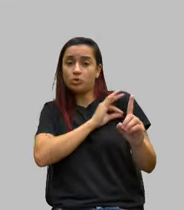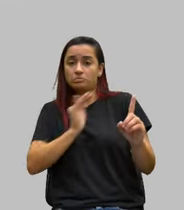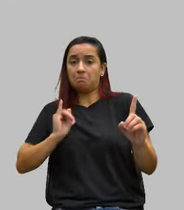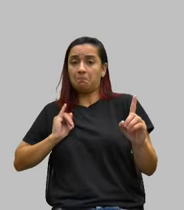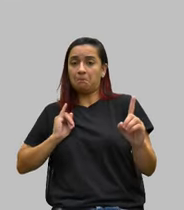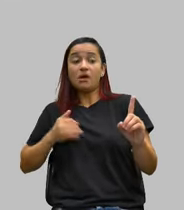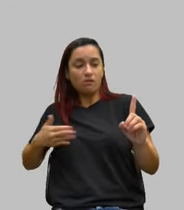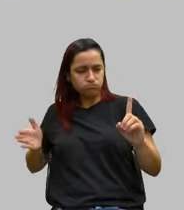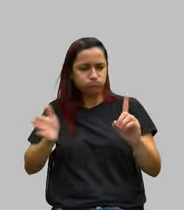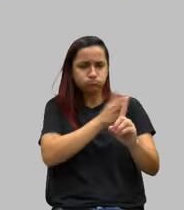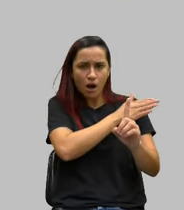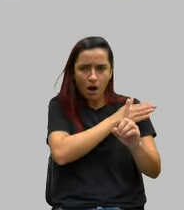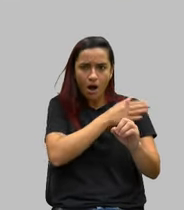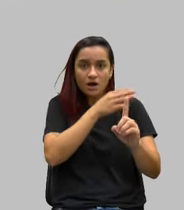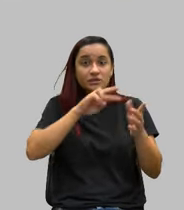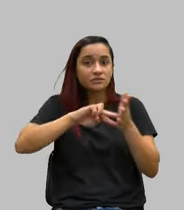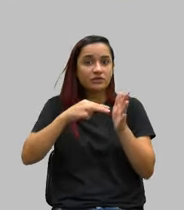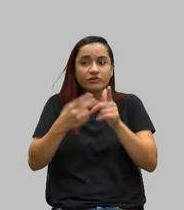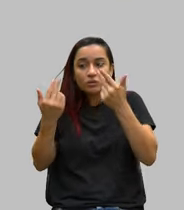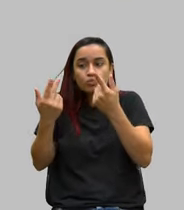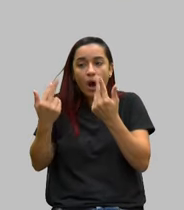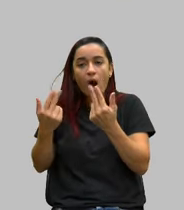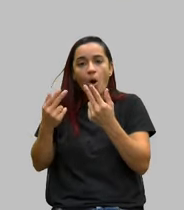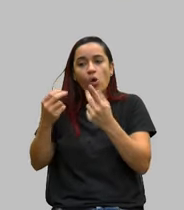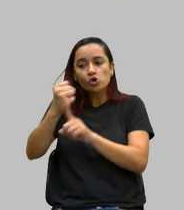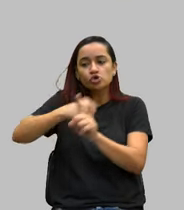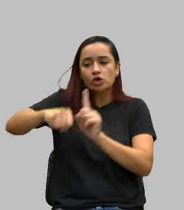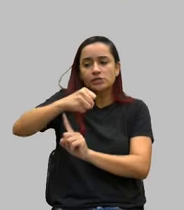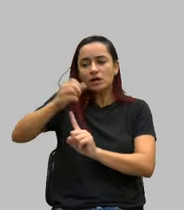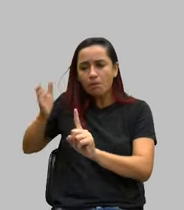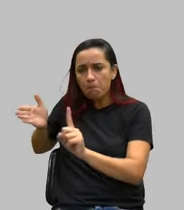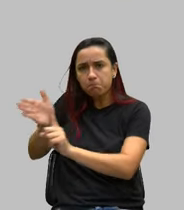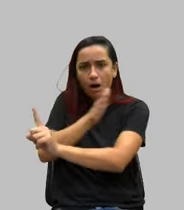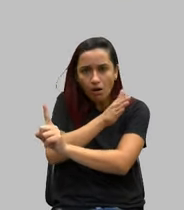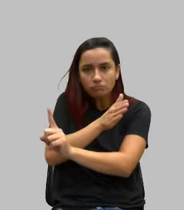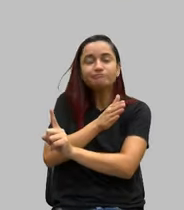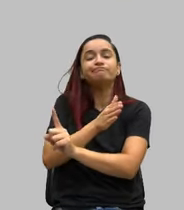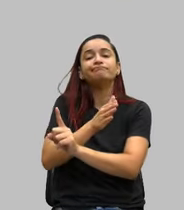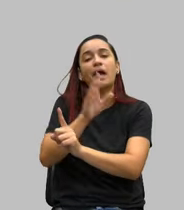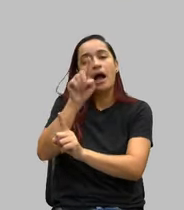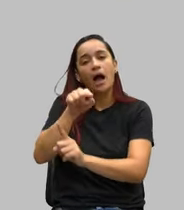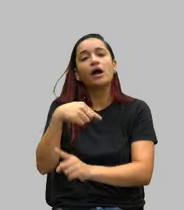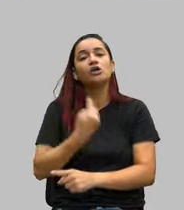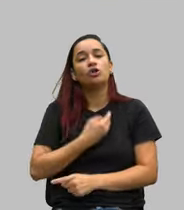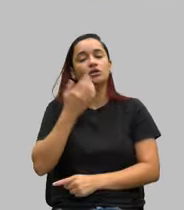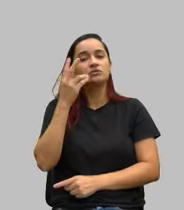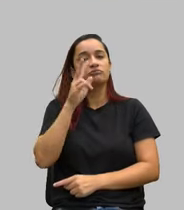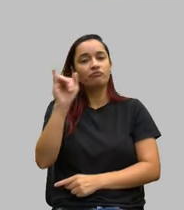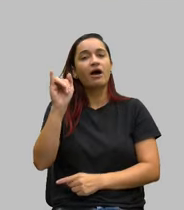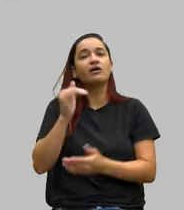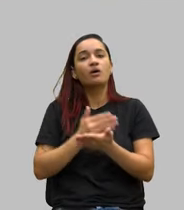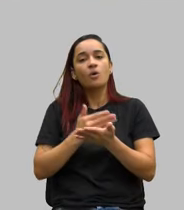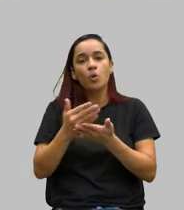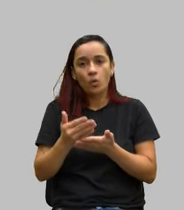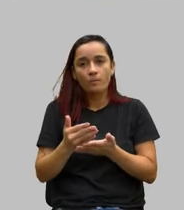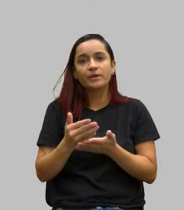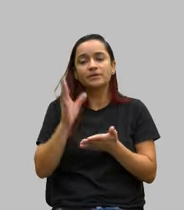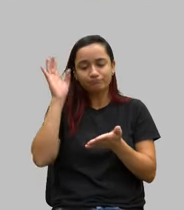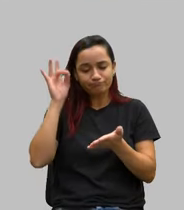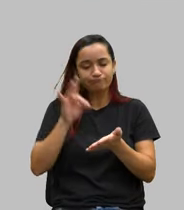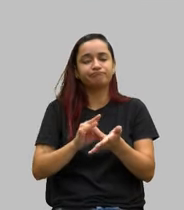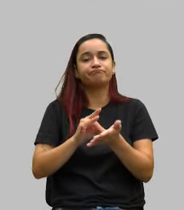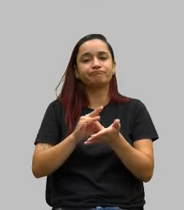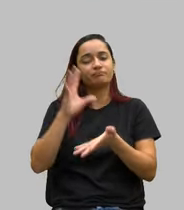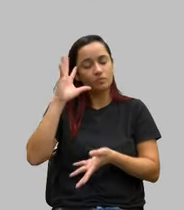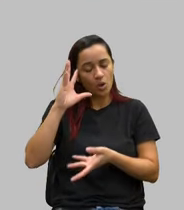é o tapa na sociedade aí sim nós vamos estar realmente eh nós teremos a